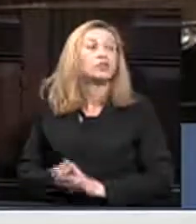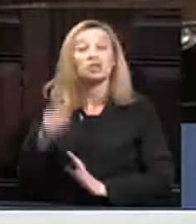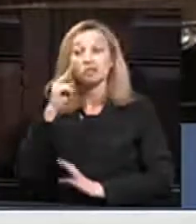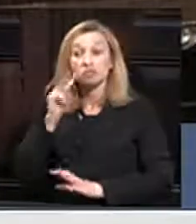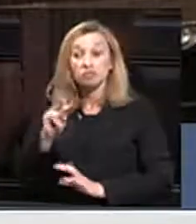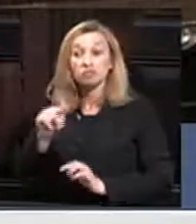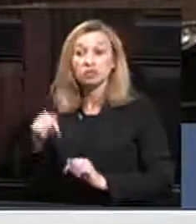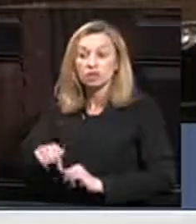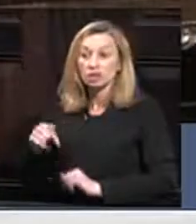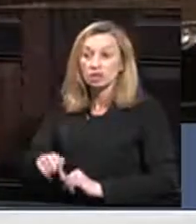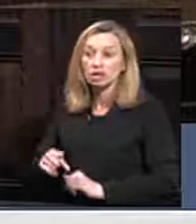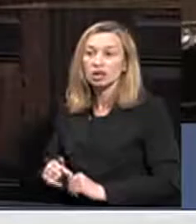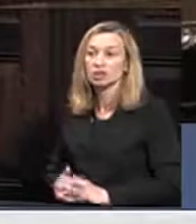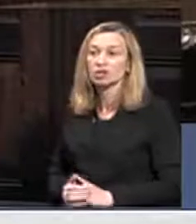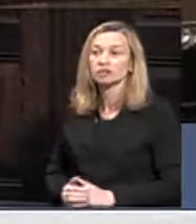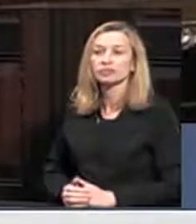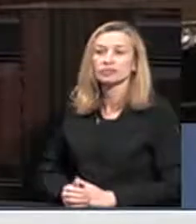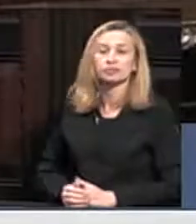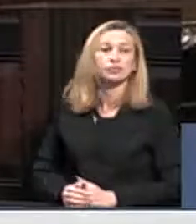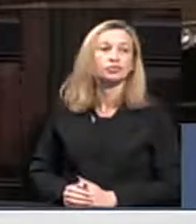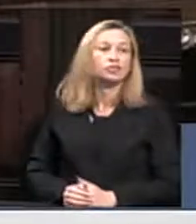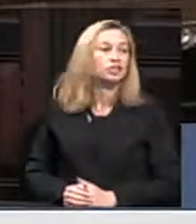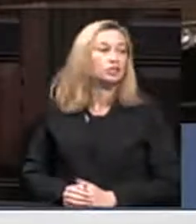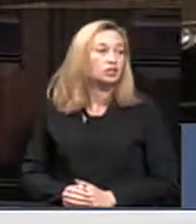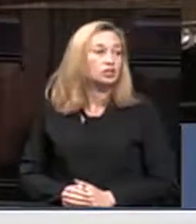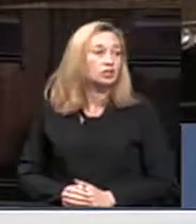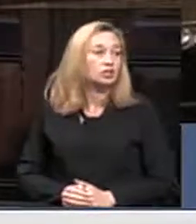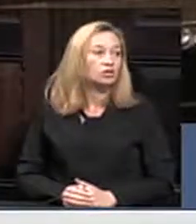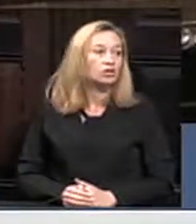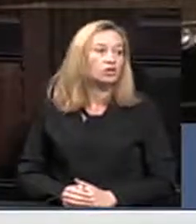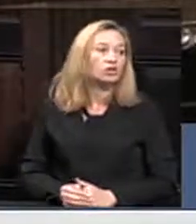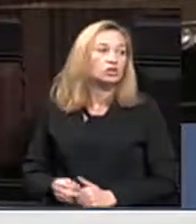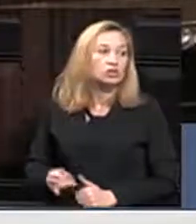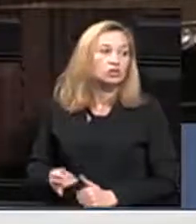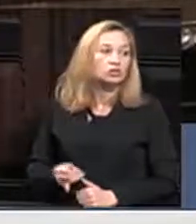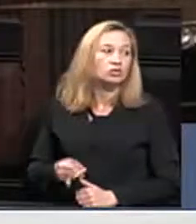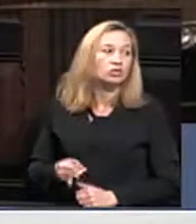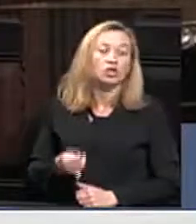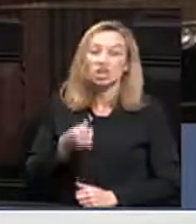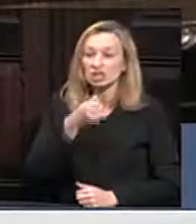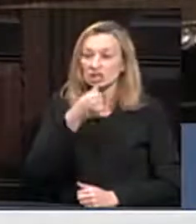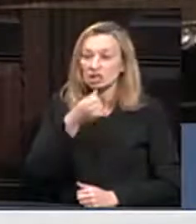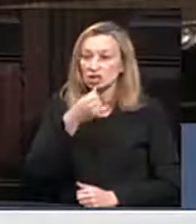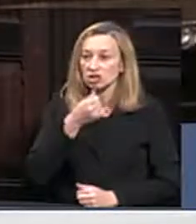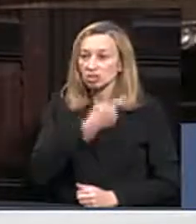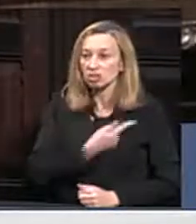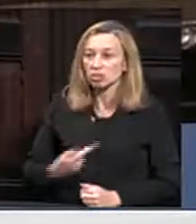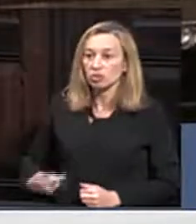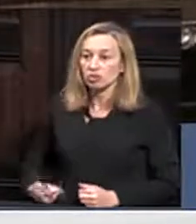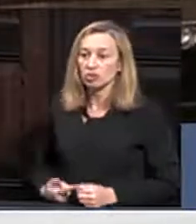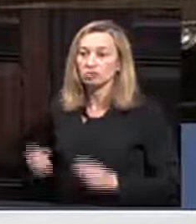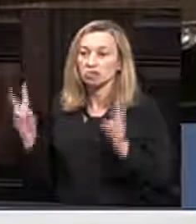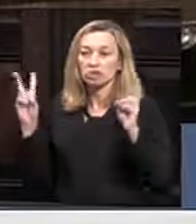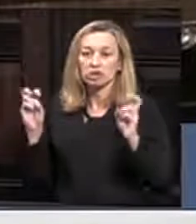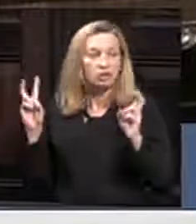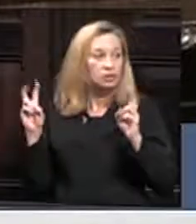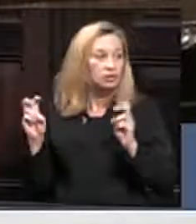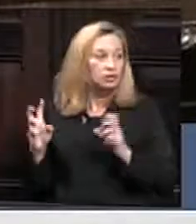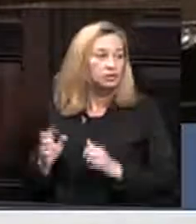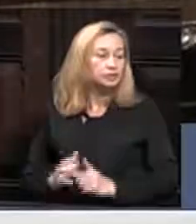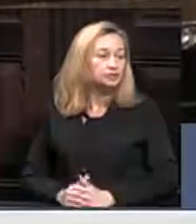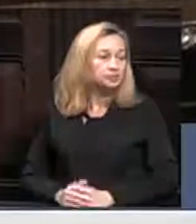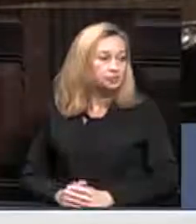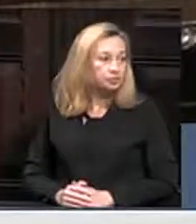aqui, a mão forte do governo, a mão cruel do governo na questão da majoração da